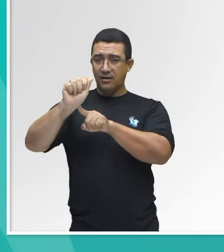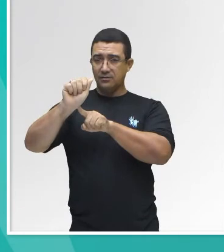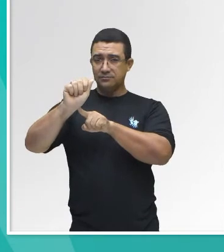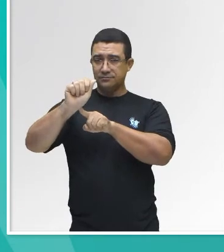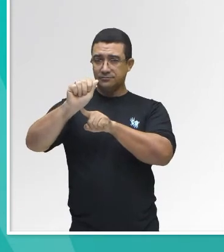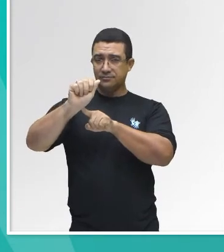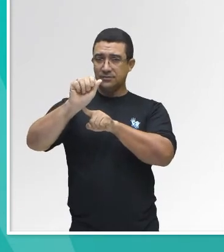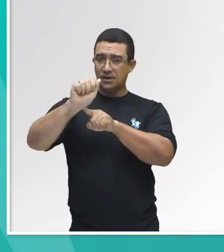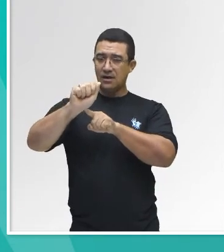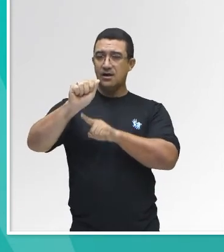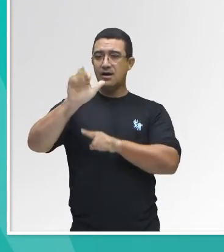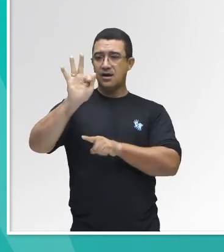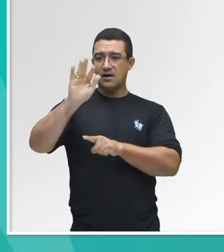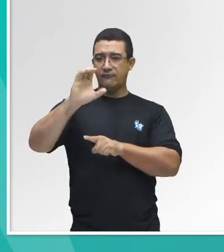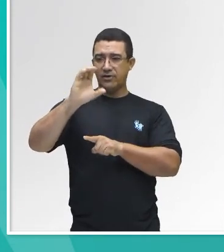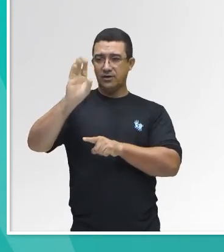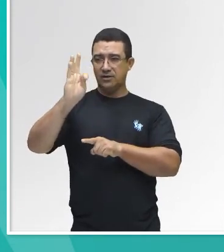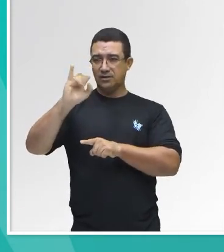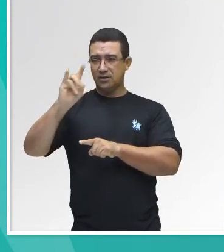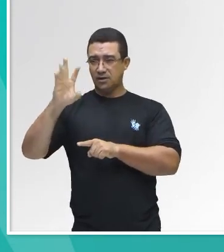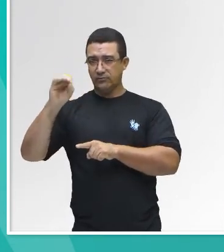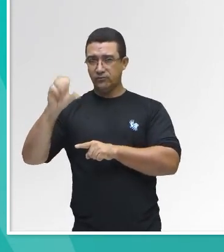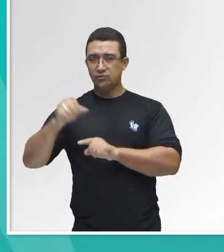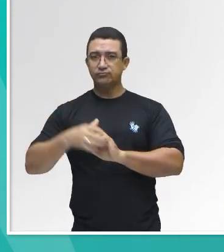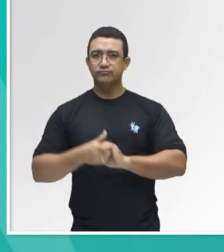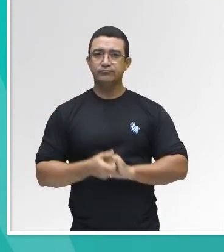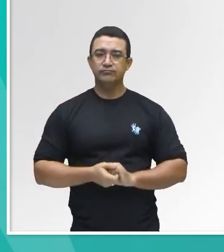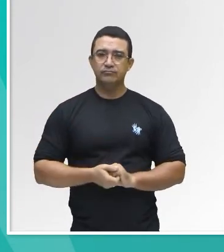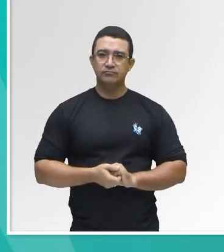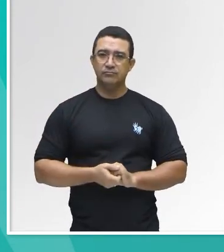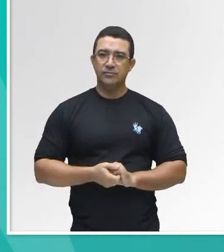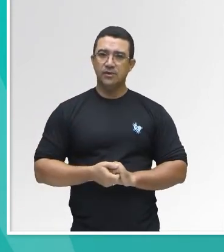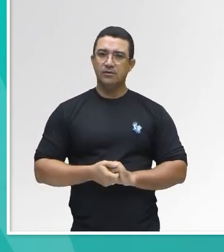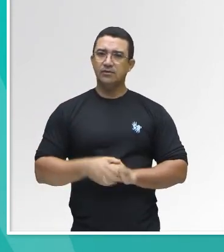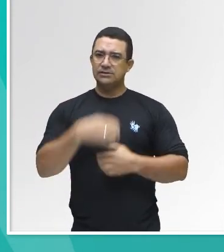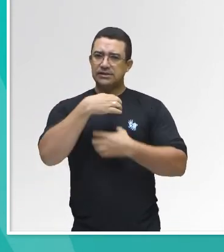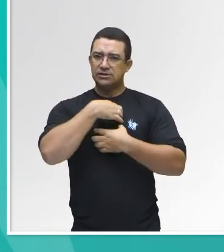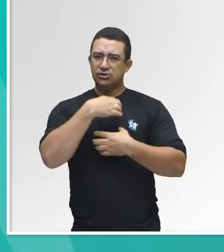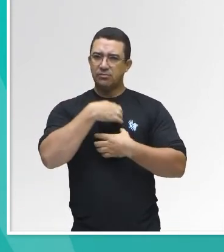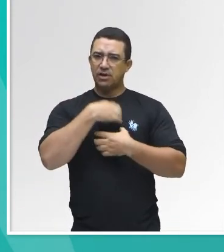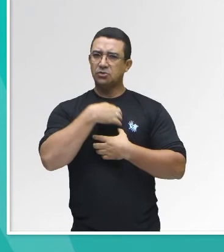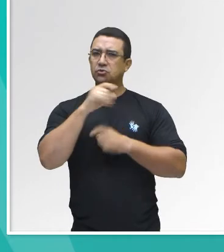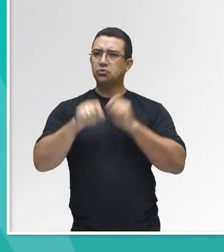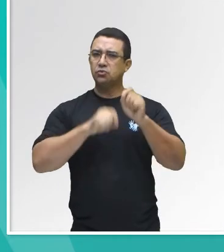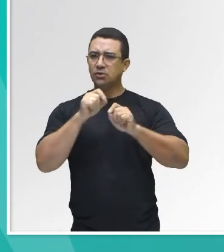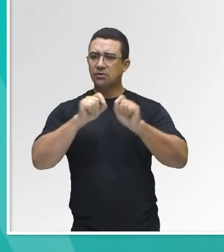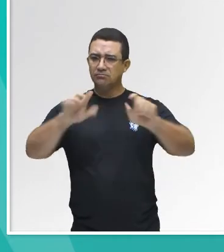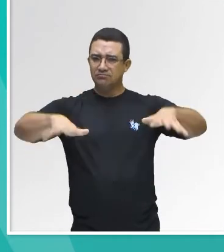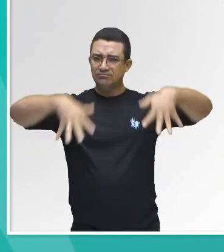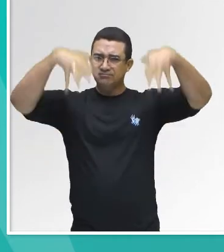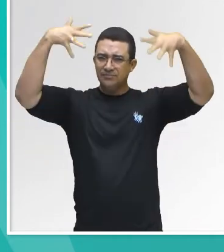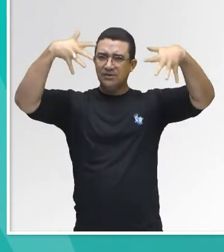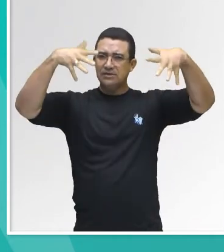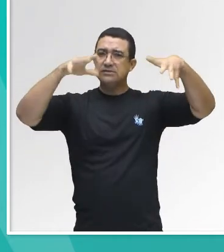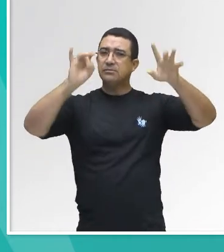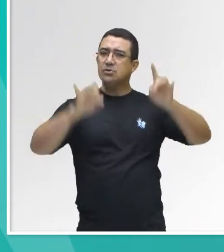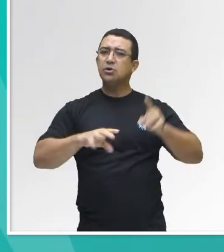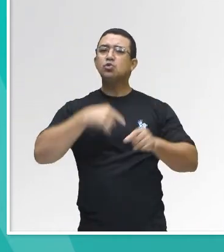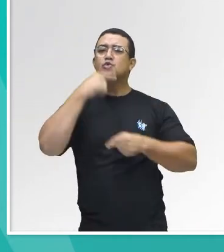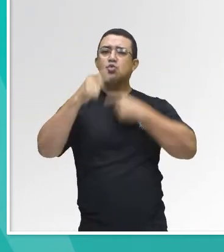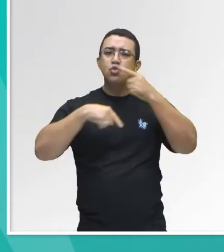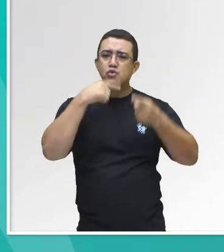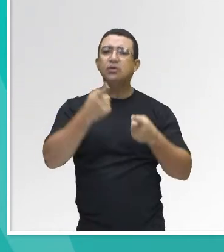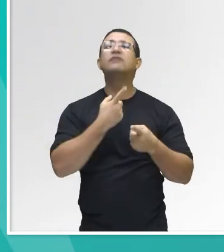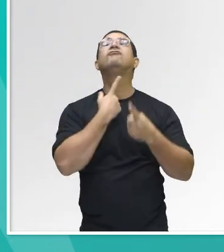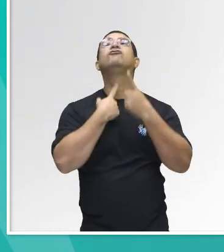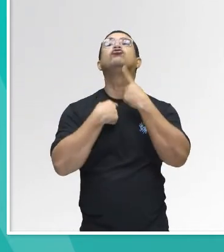Se dirigem os sentimentos do auditório, especialmente a suas dúvidas, desejos e temores, com o